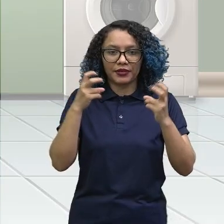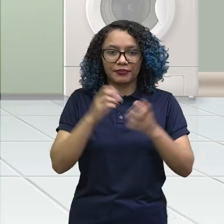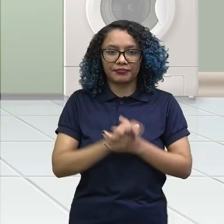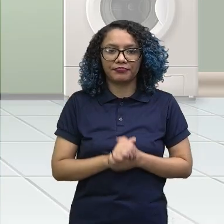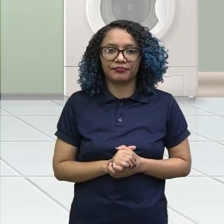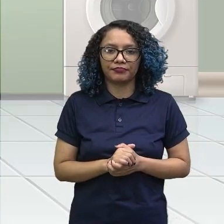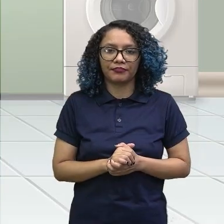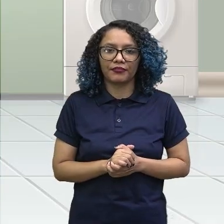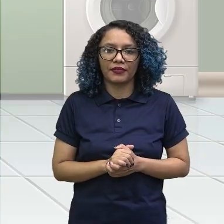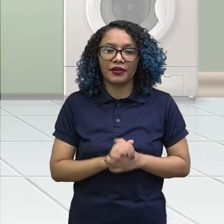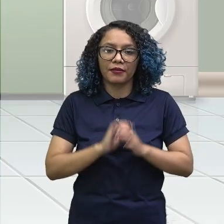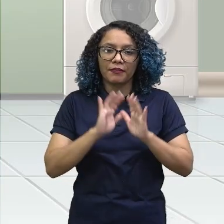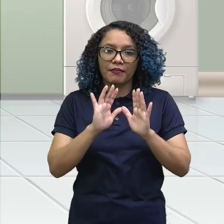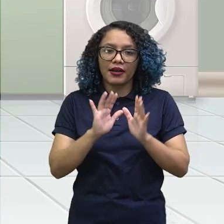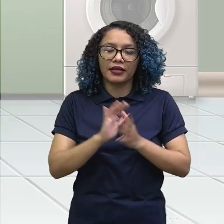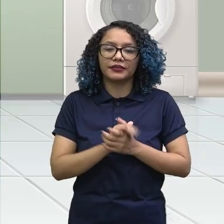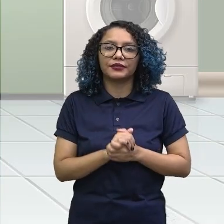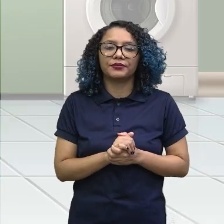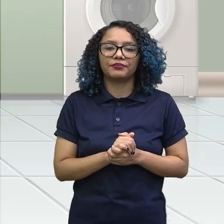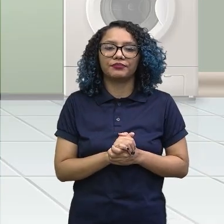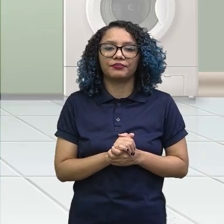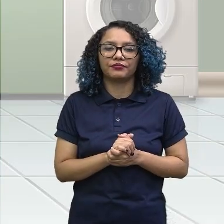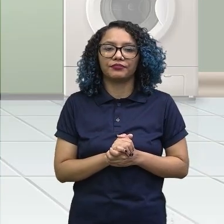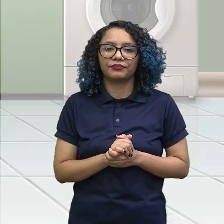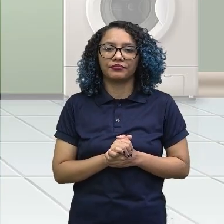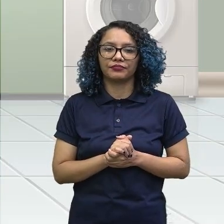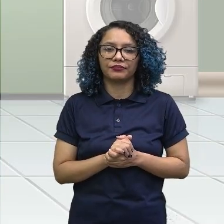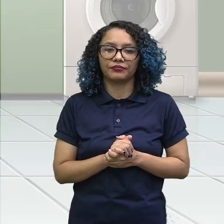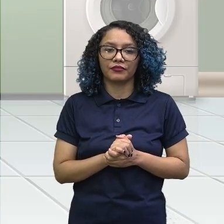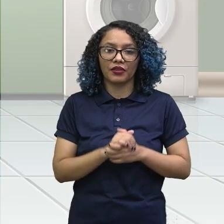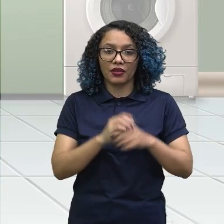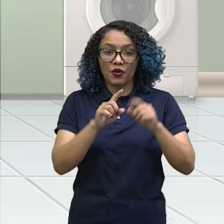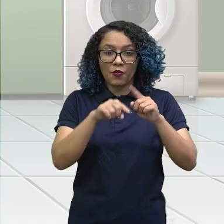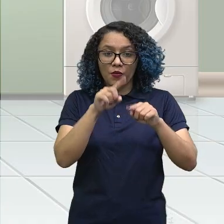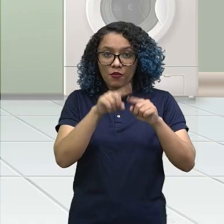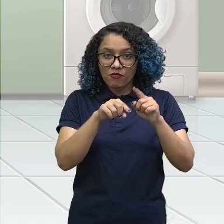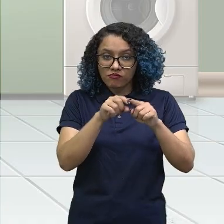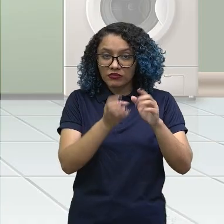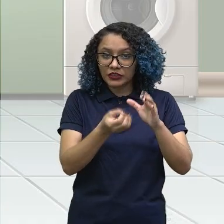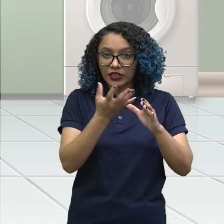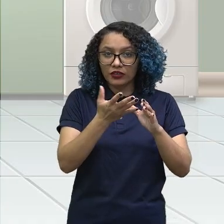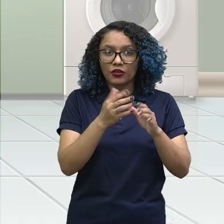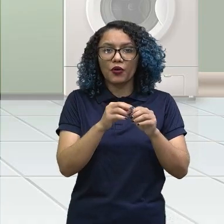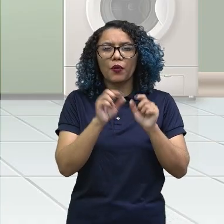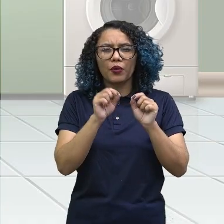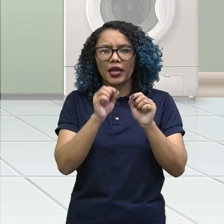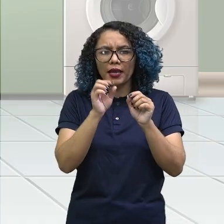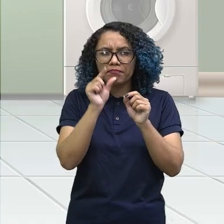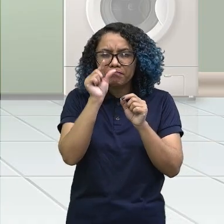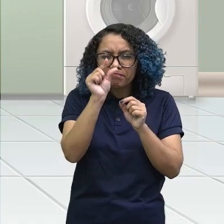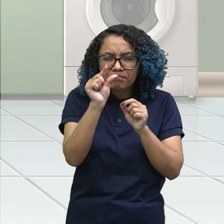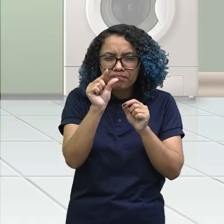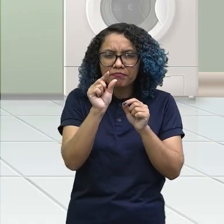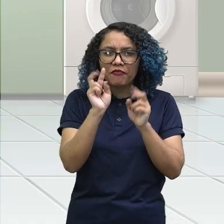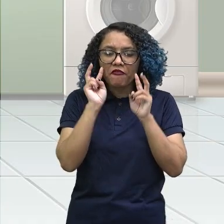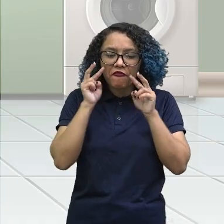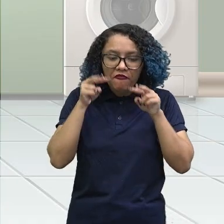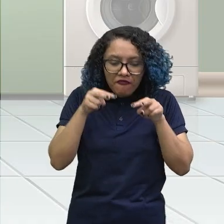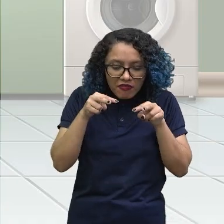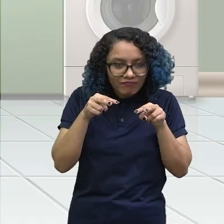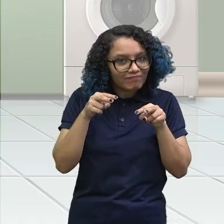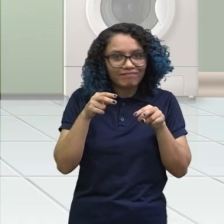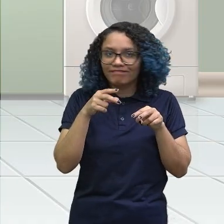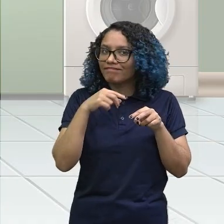que sempre que estamos falando do gerador, isso é de forma micro, a gente não vai enxergar. Basta você entender que